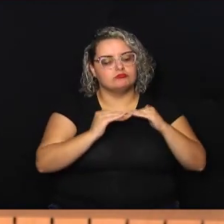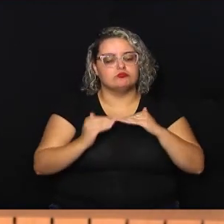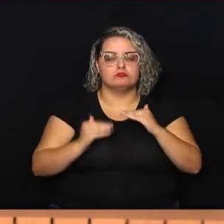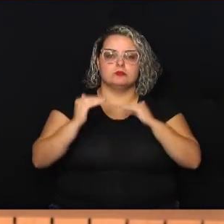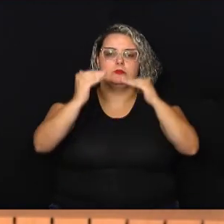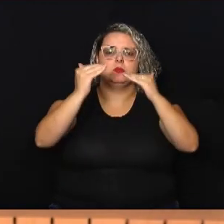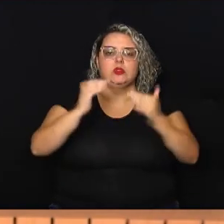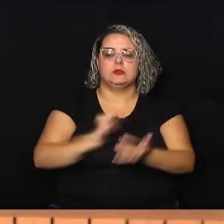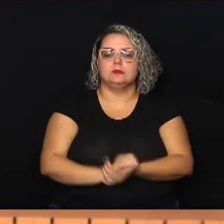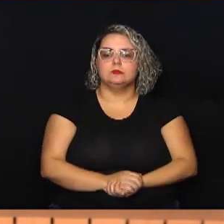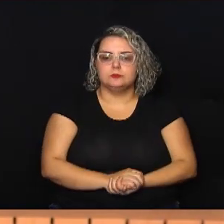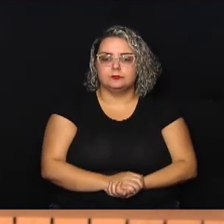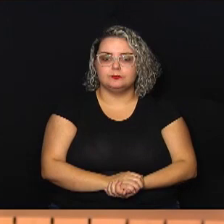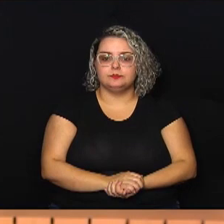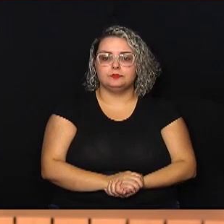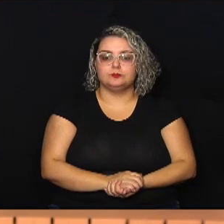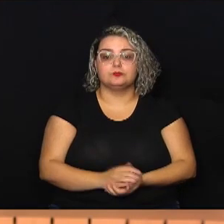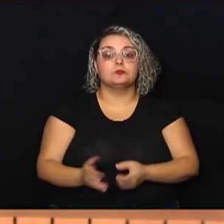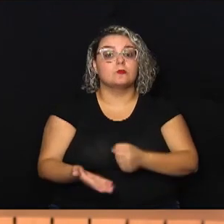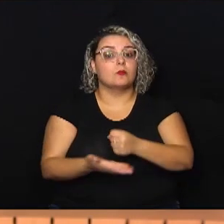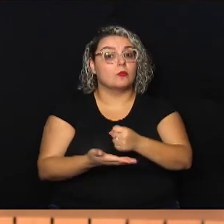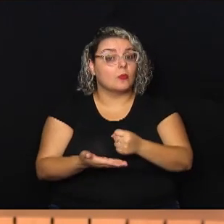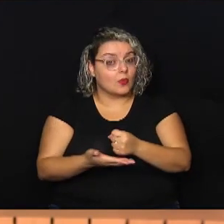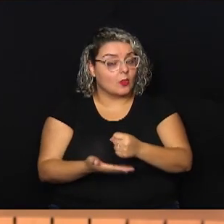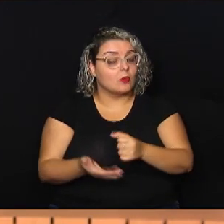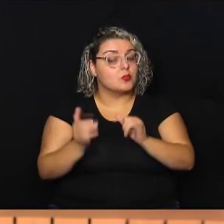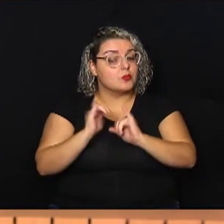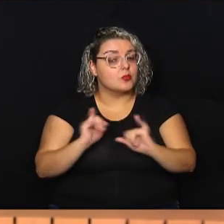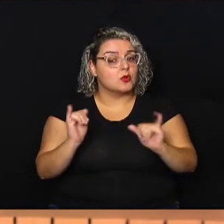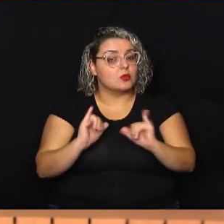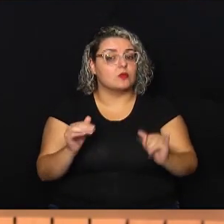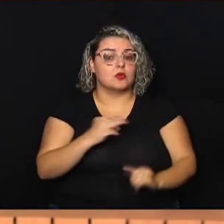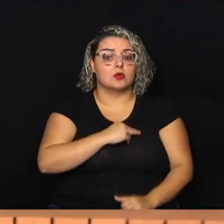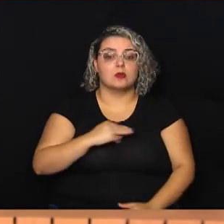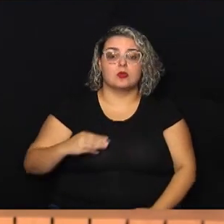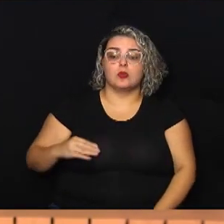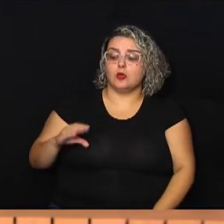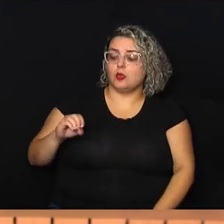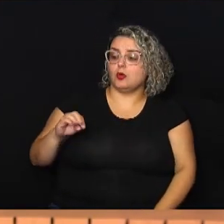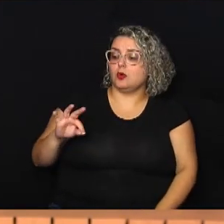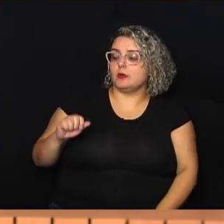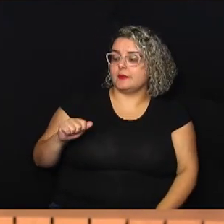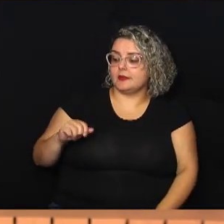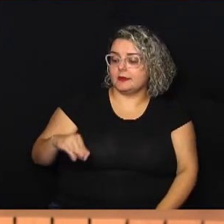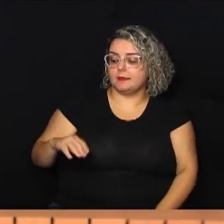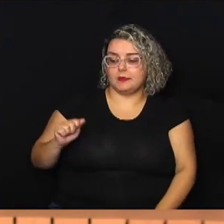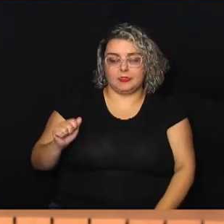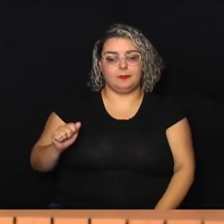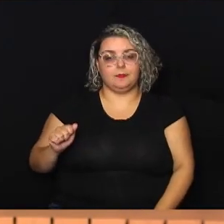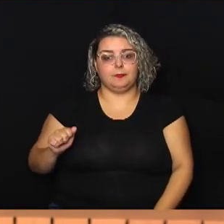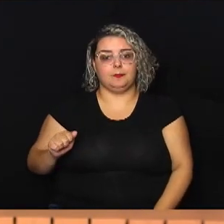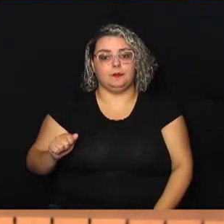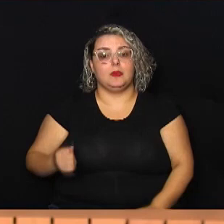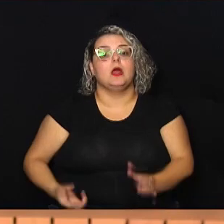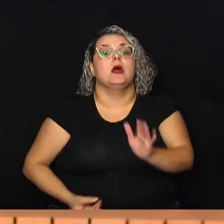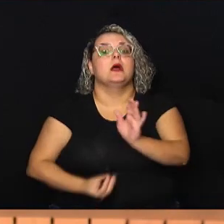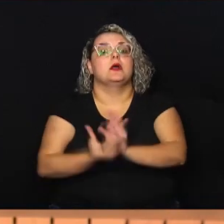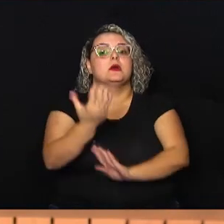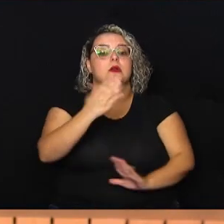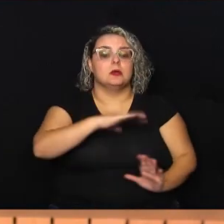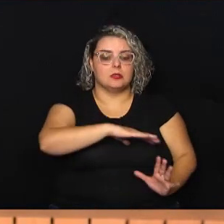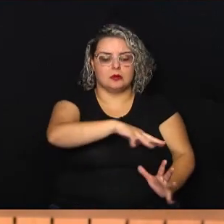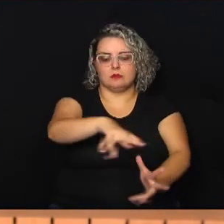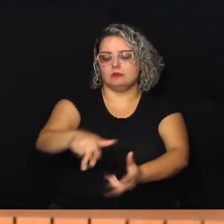próspera. O princípio básico pregado pelo mestre Kotama é o de que a origem da humanidade é uma